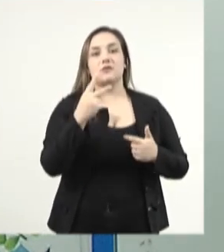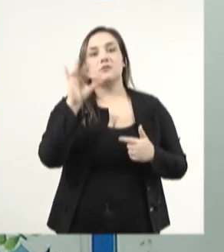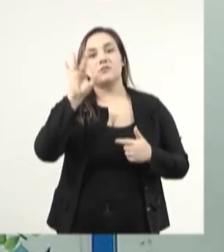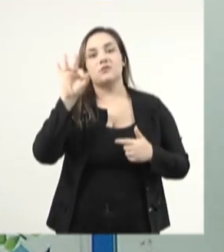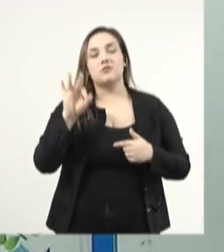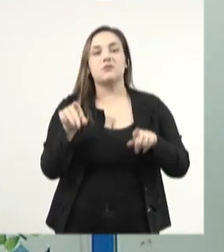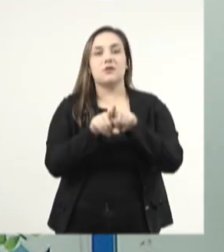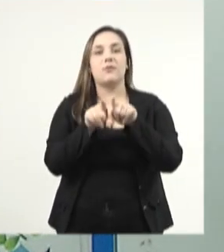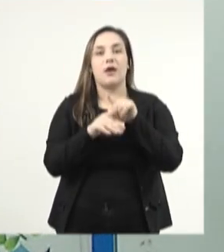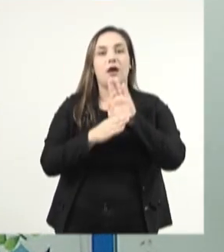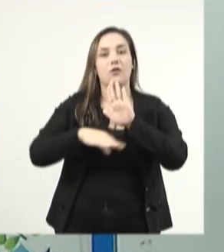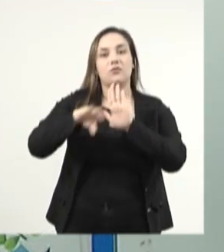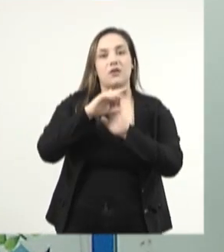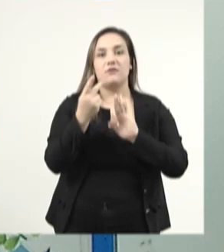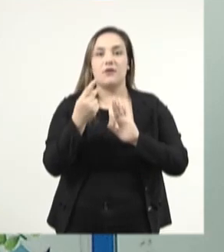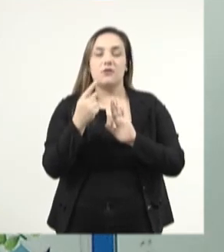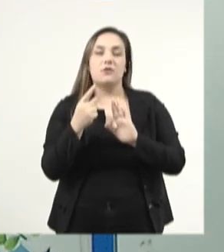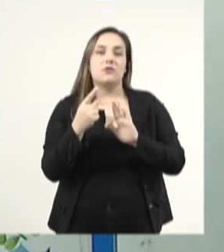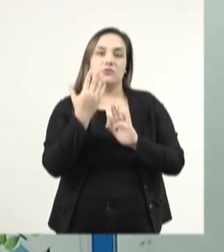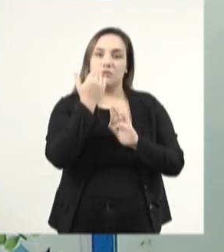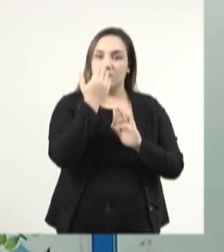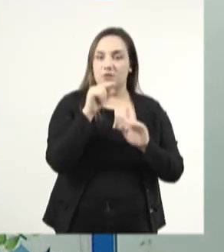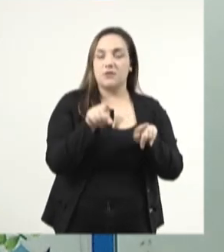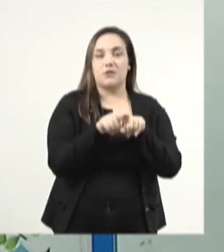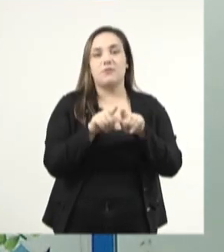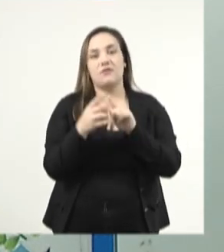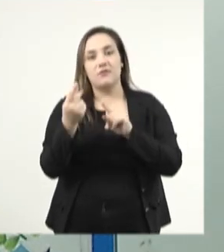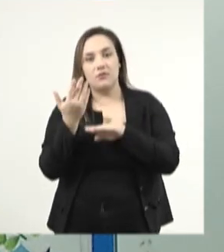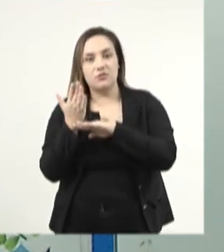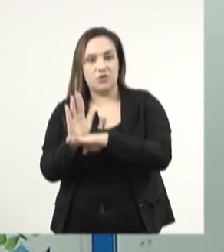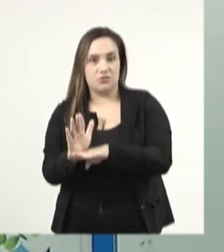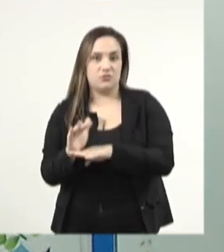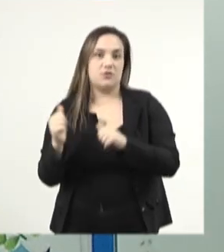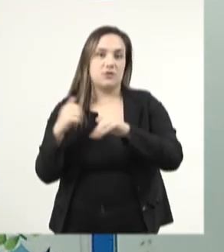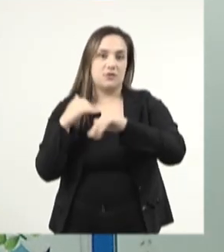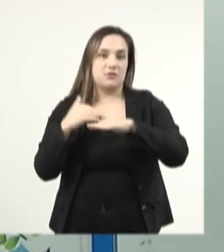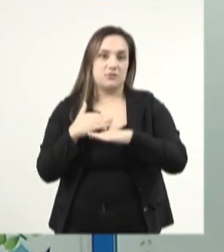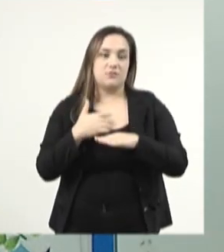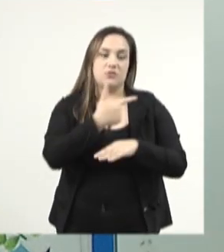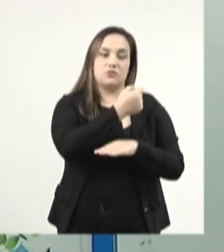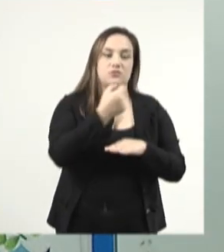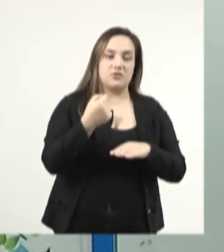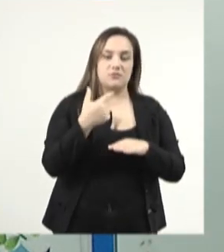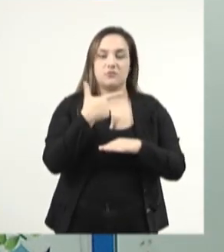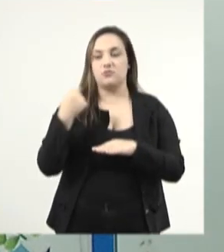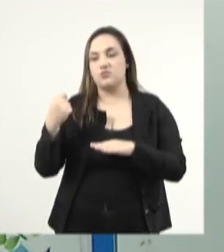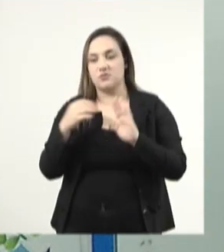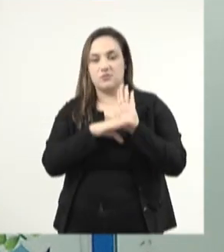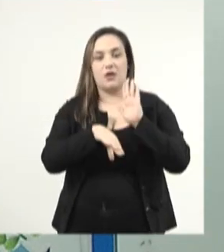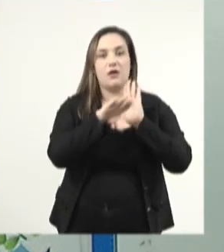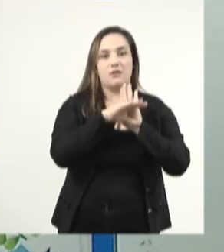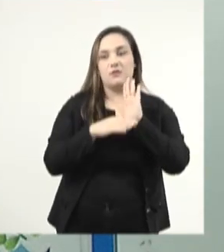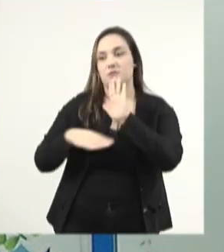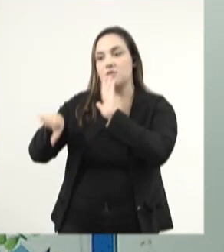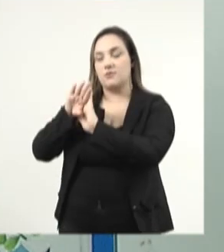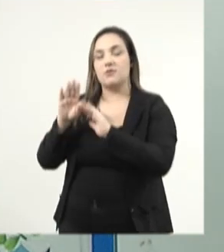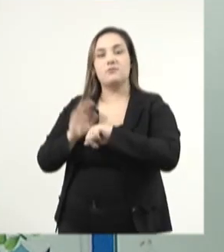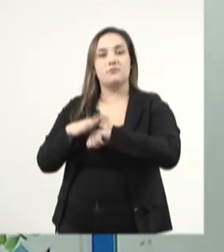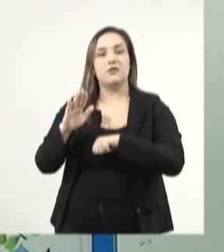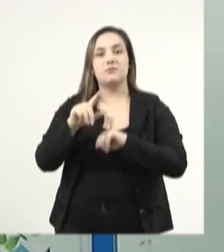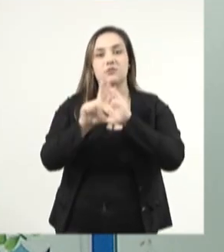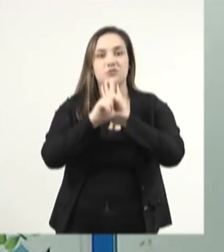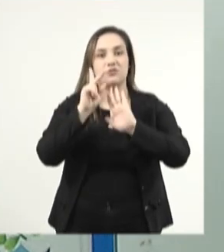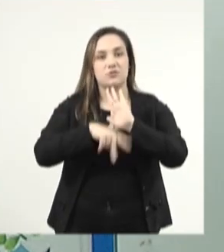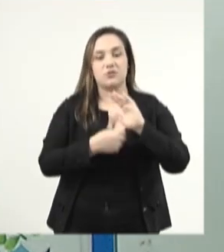E também atualiza valores do auxílio alimentação e do auxílio transporte em R$ 200 cada um. Traz essa atualização também o projeto de lei de